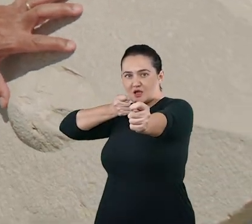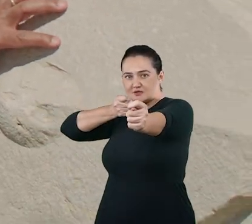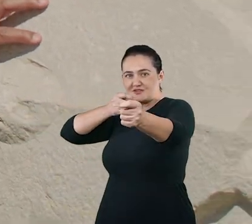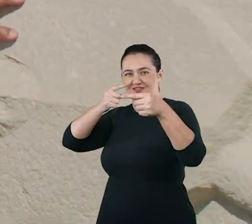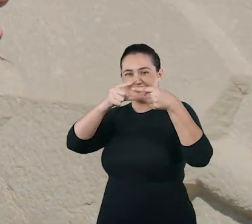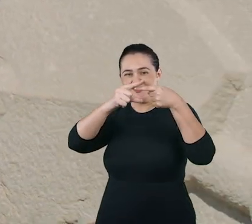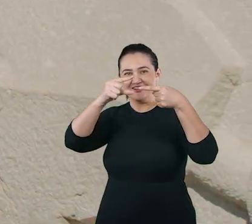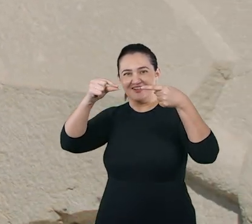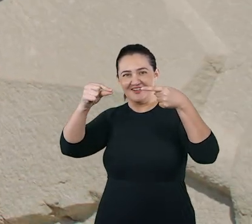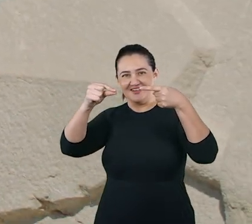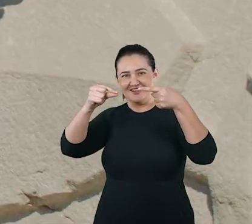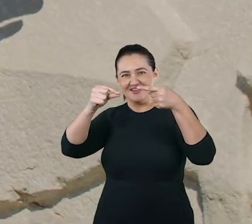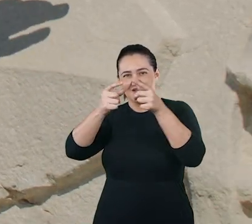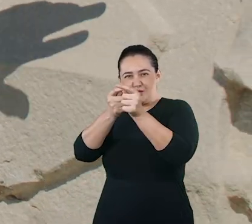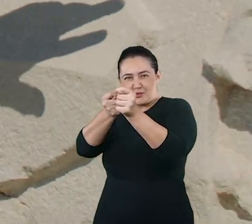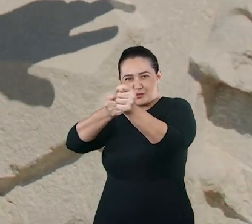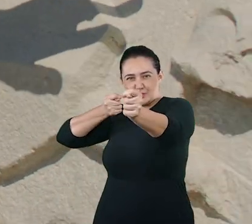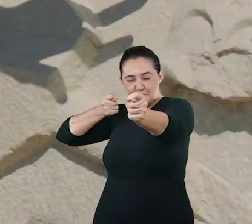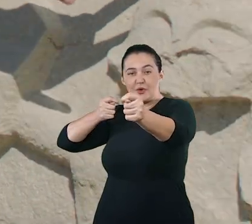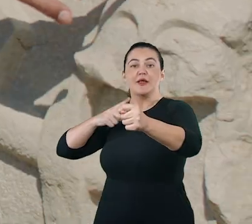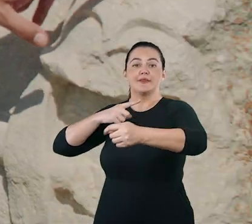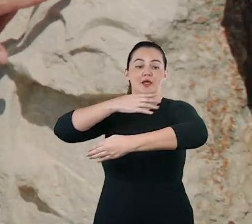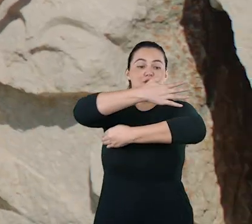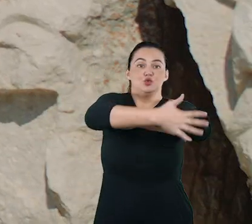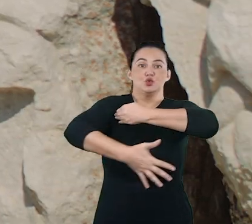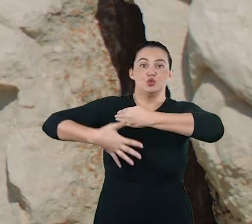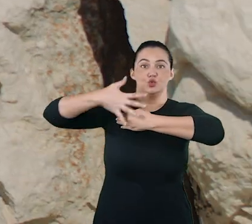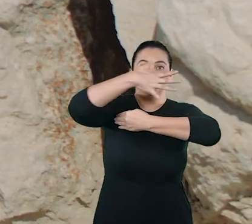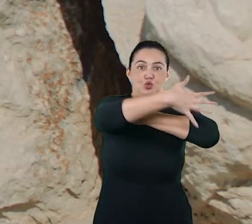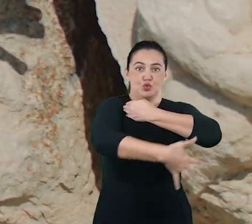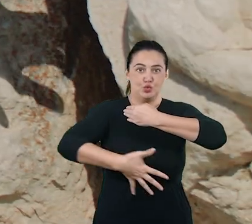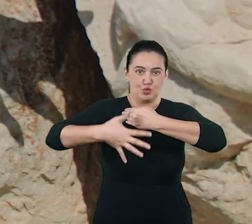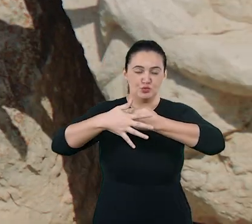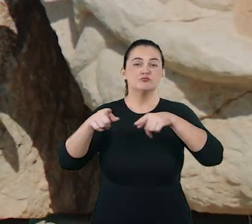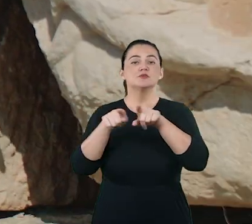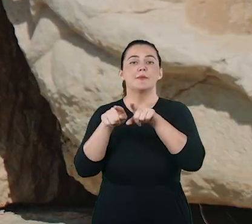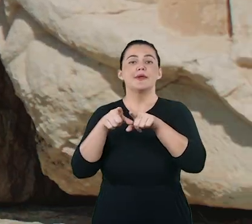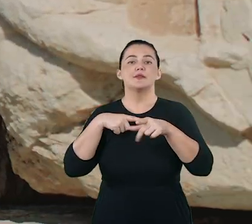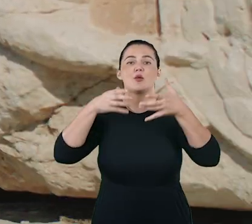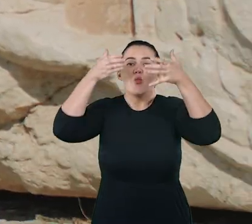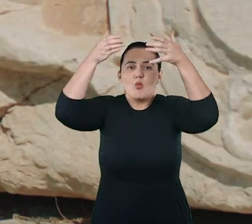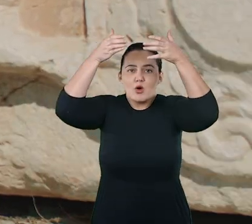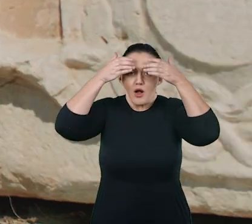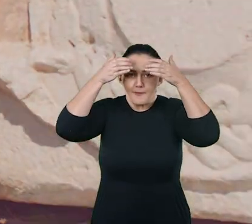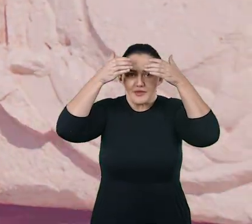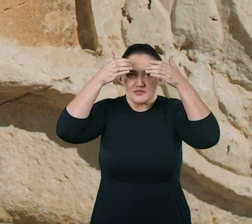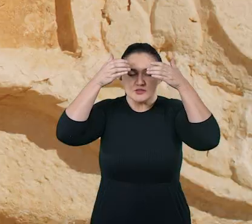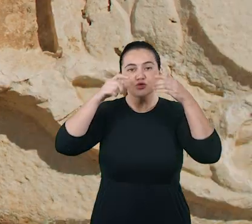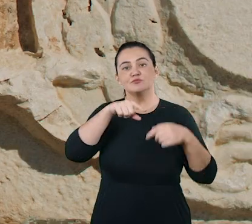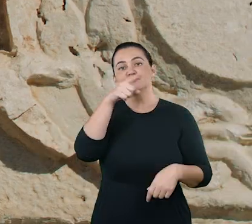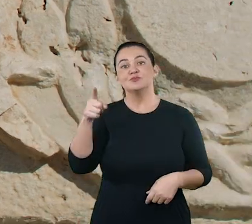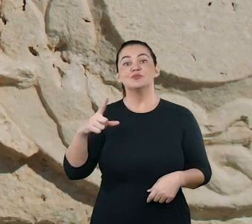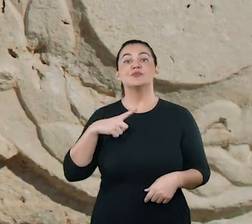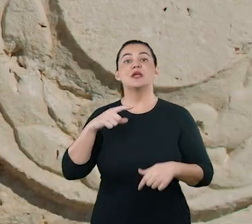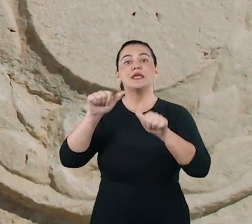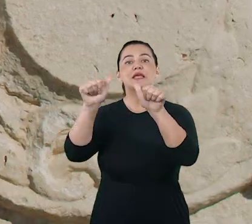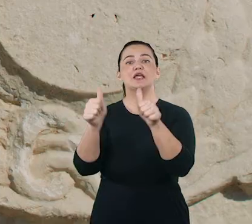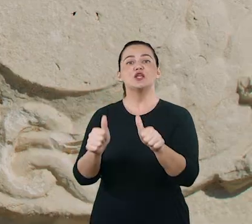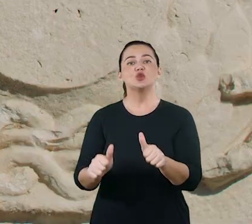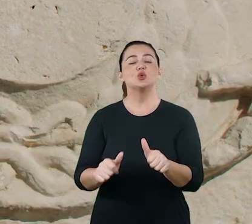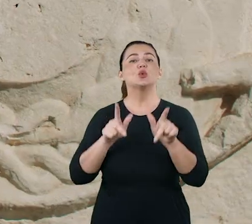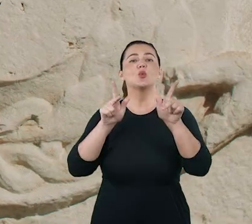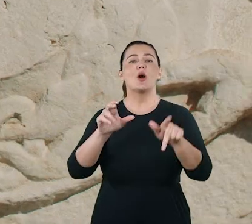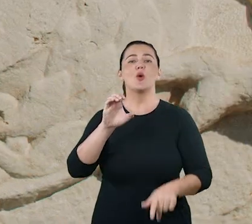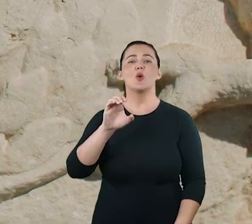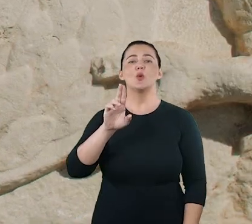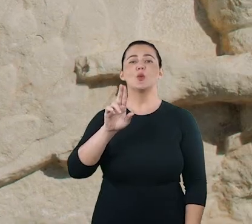um escudo. Você tem um capacete. Aqui você tem o deus Cupido, que muitas vezes